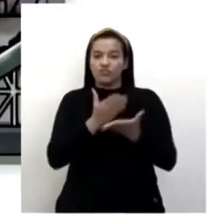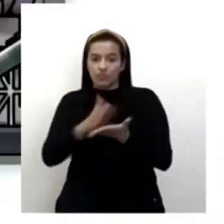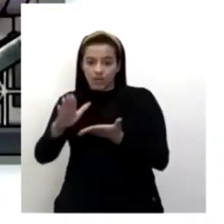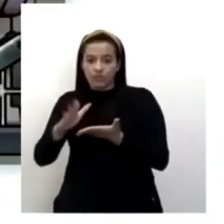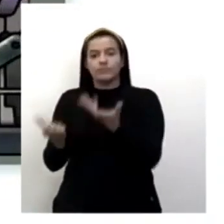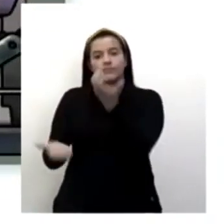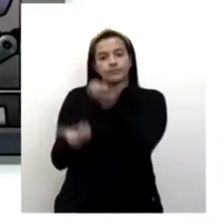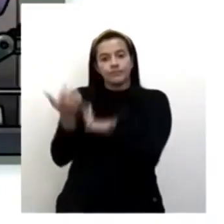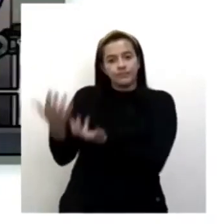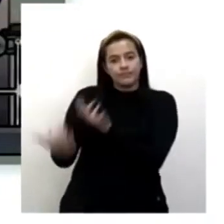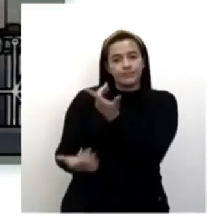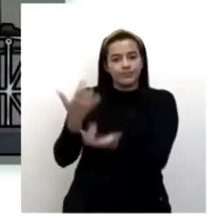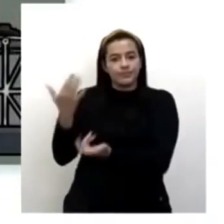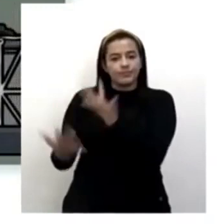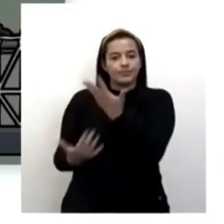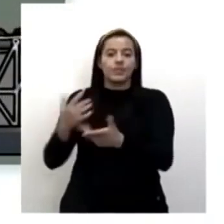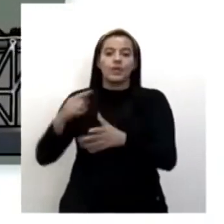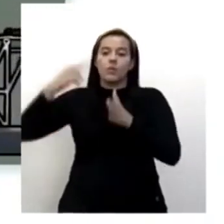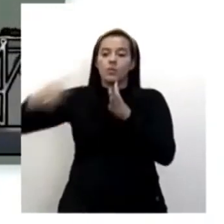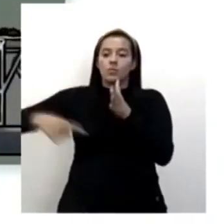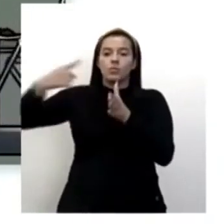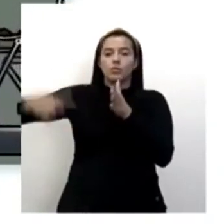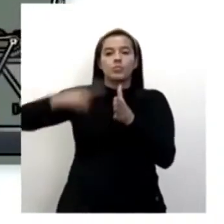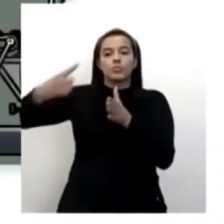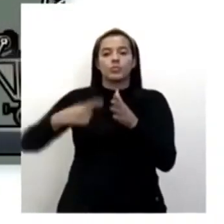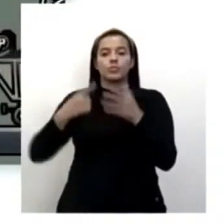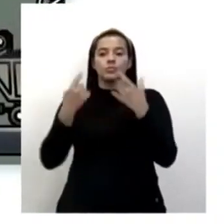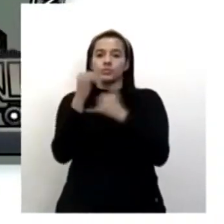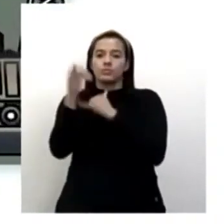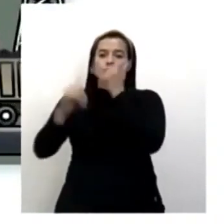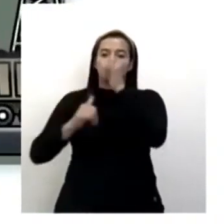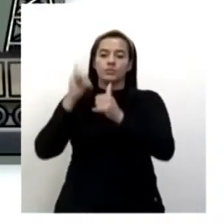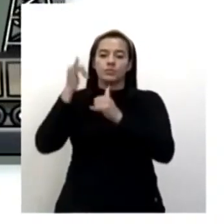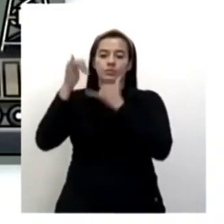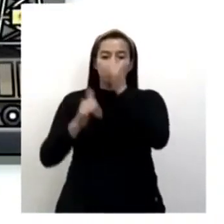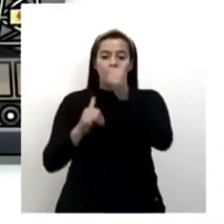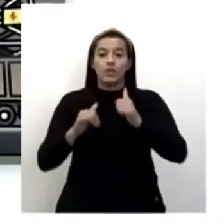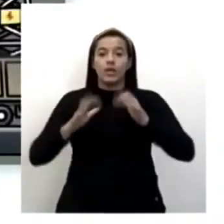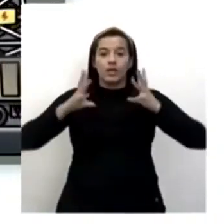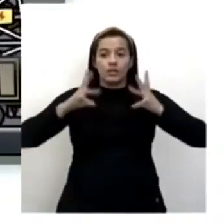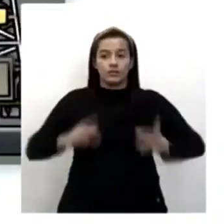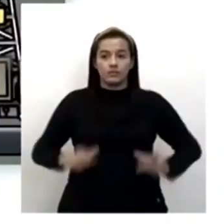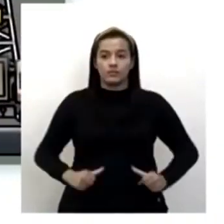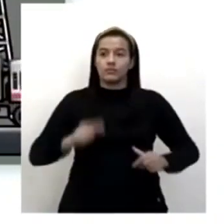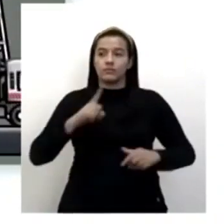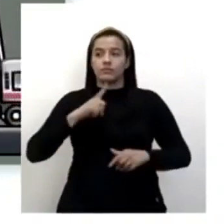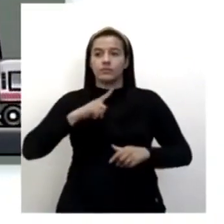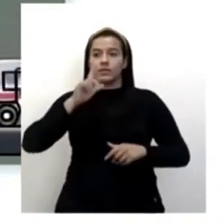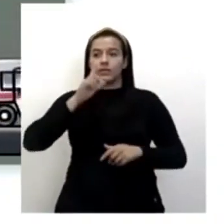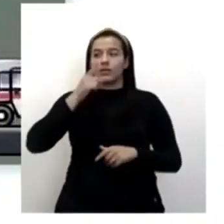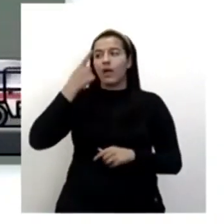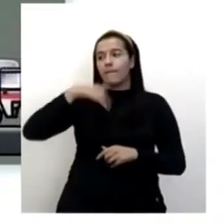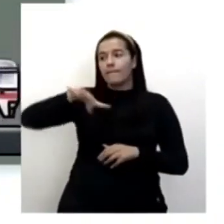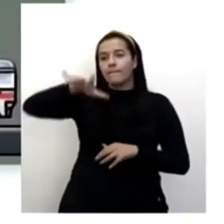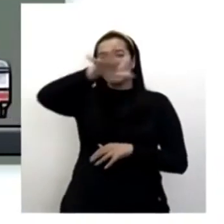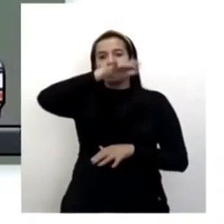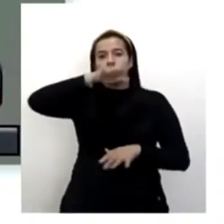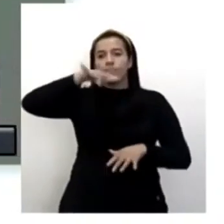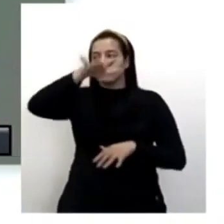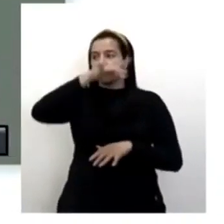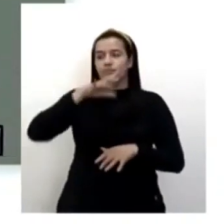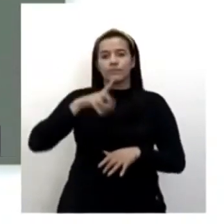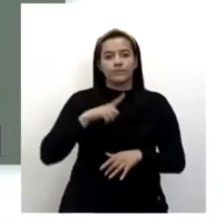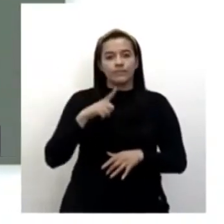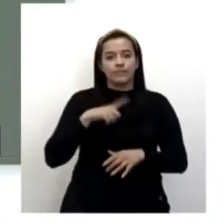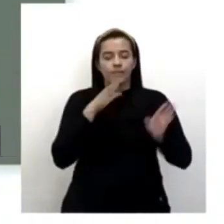usinas de geração de eletricidade. Filtros controlam a poluição atmosférica. Depois de todo esse processo,